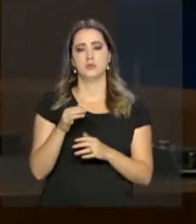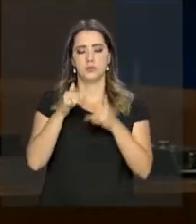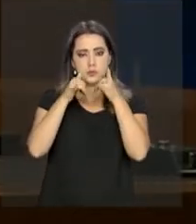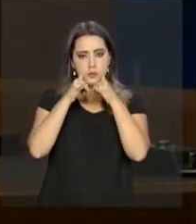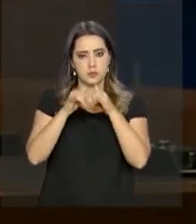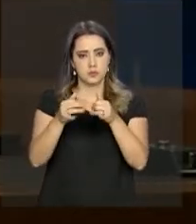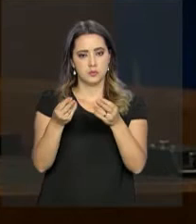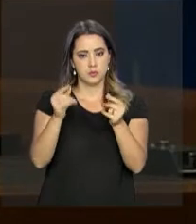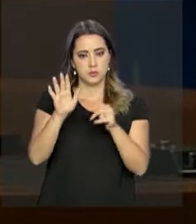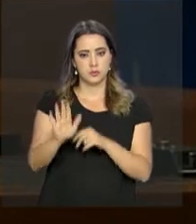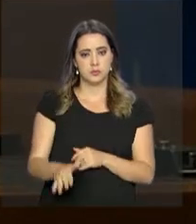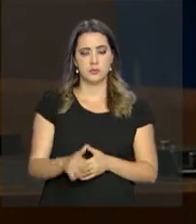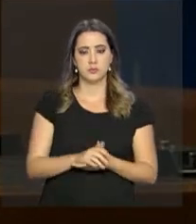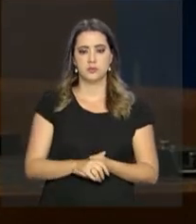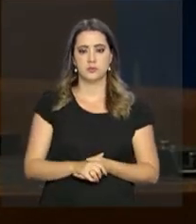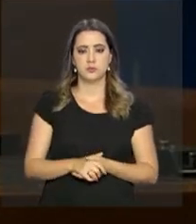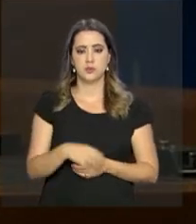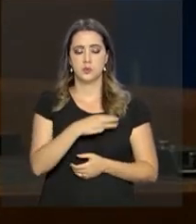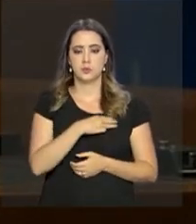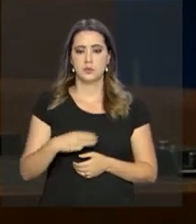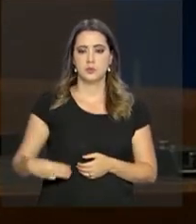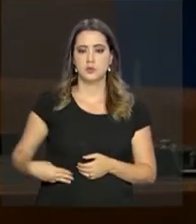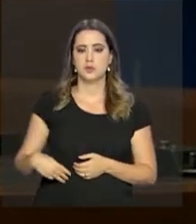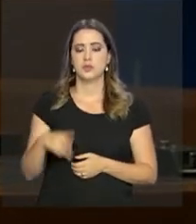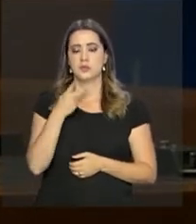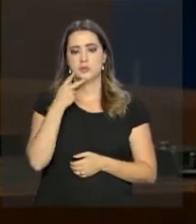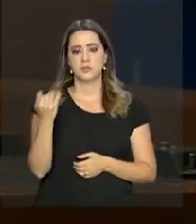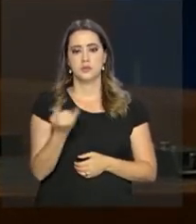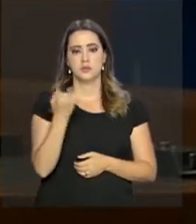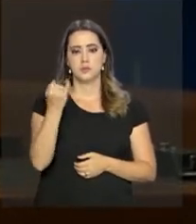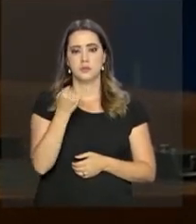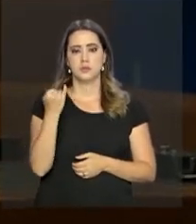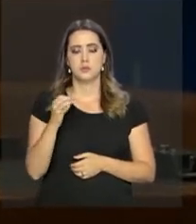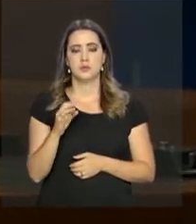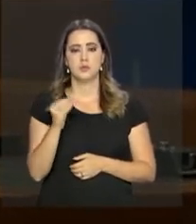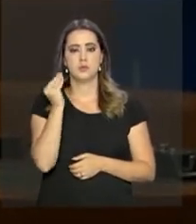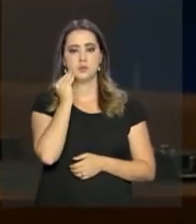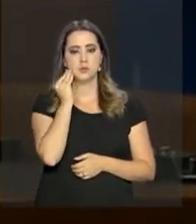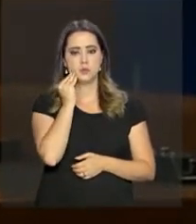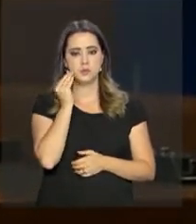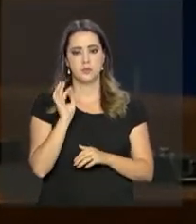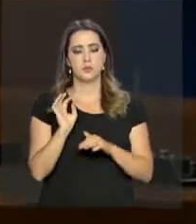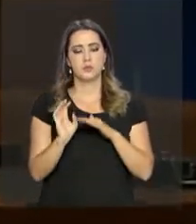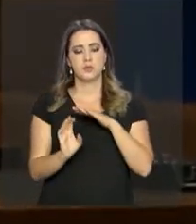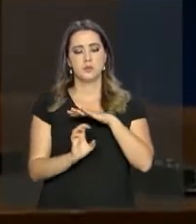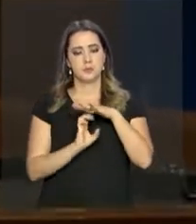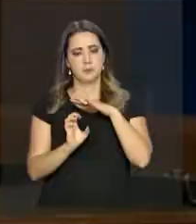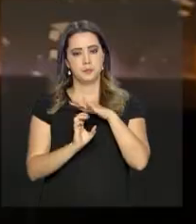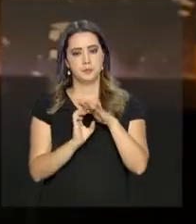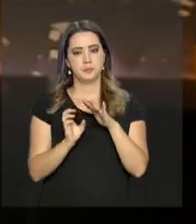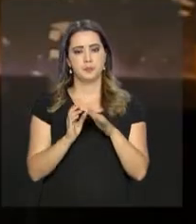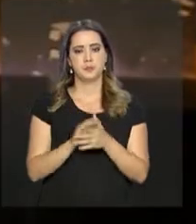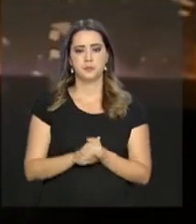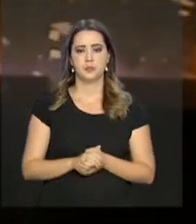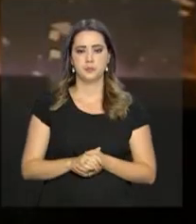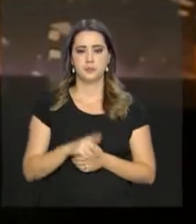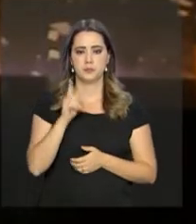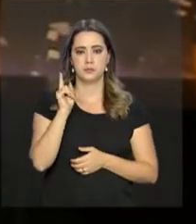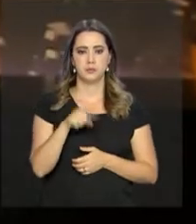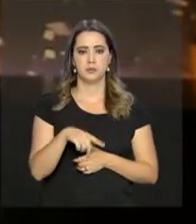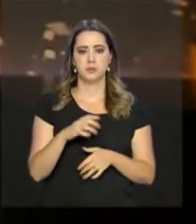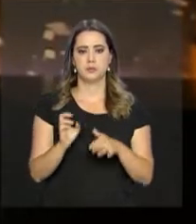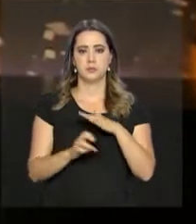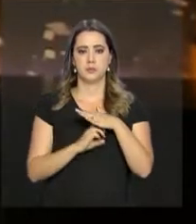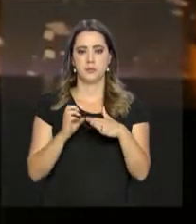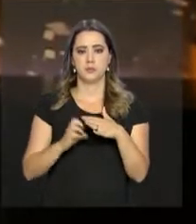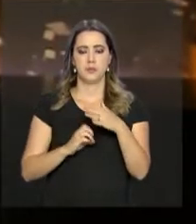minas e energia moreira franco que está com que a empresa tem experiência na distribuição de energia na região é uma empresa que